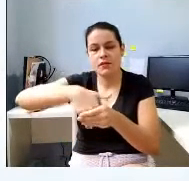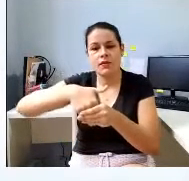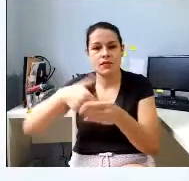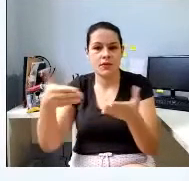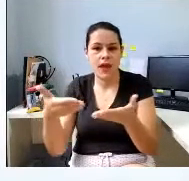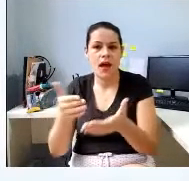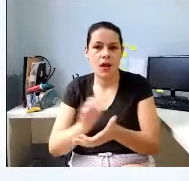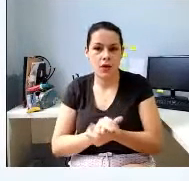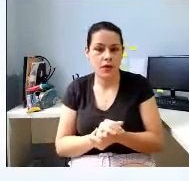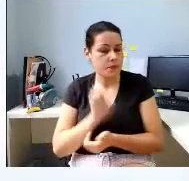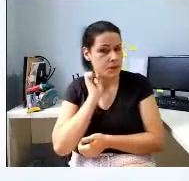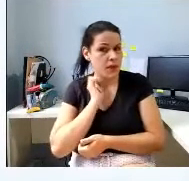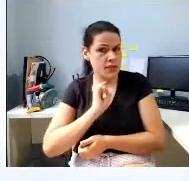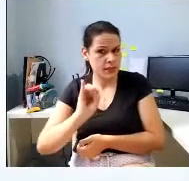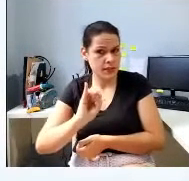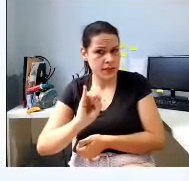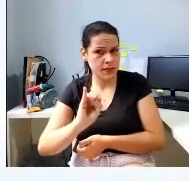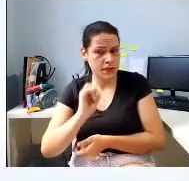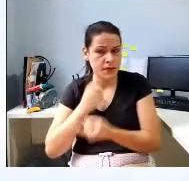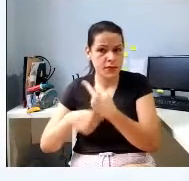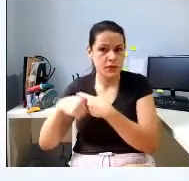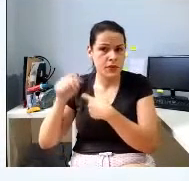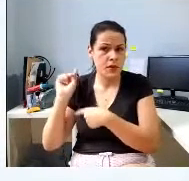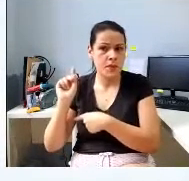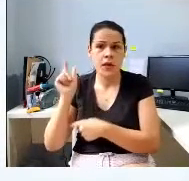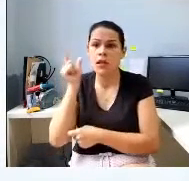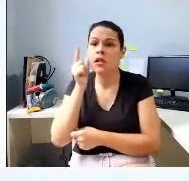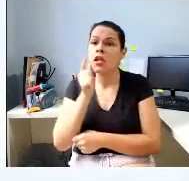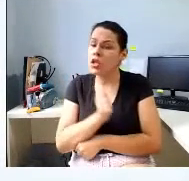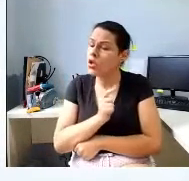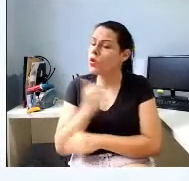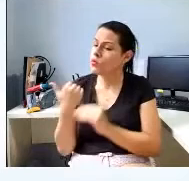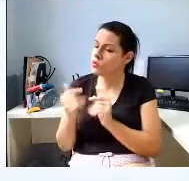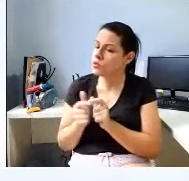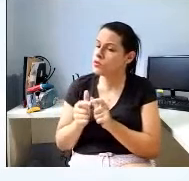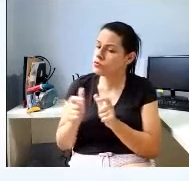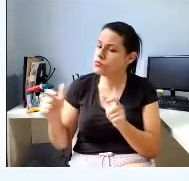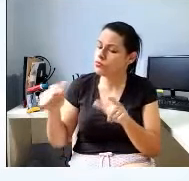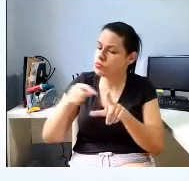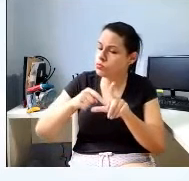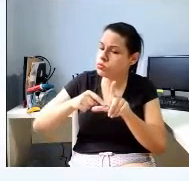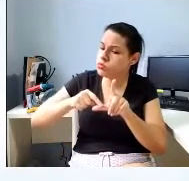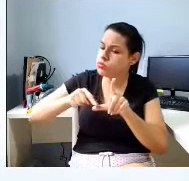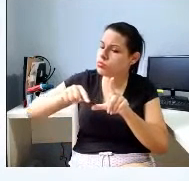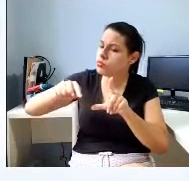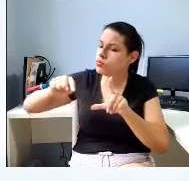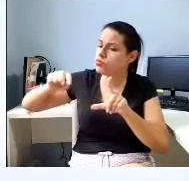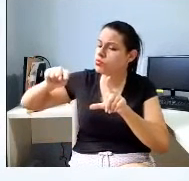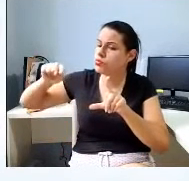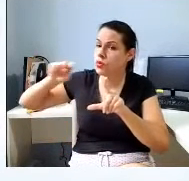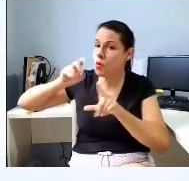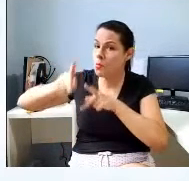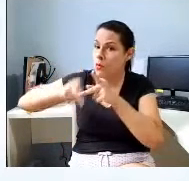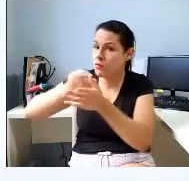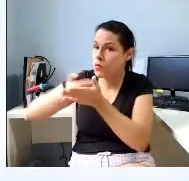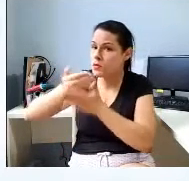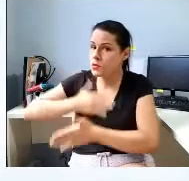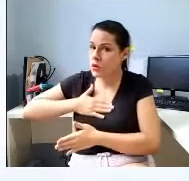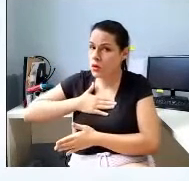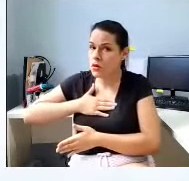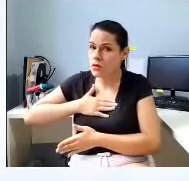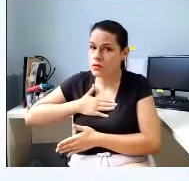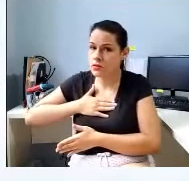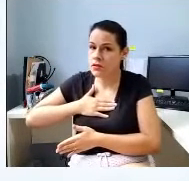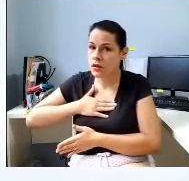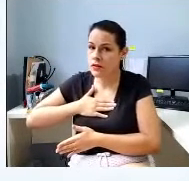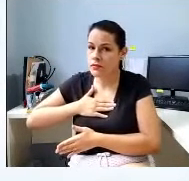ele conseguiu, em certo momento, até crescer nessa sua avaliação com a população e